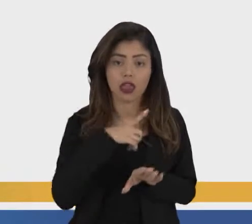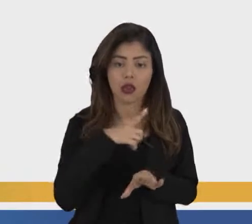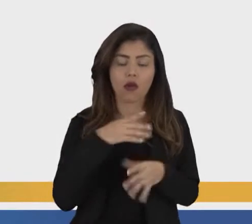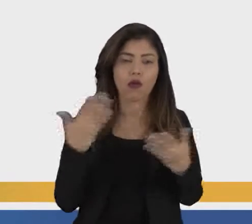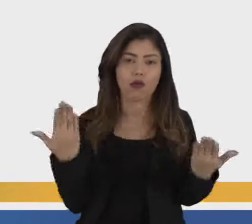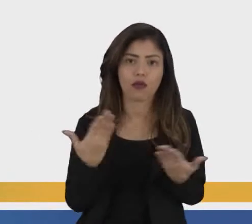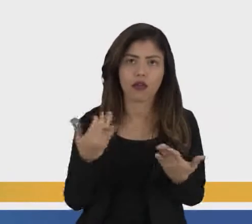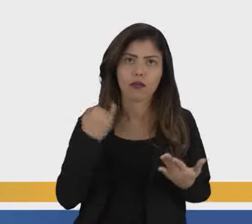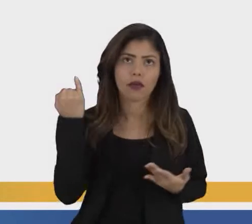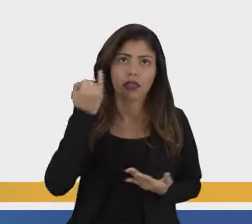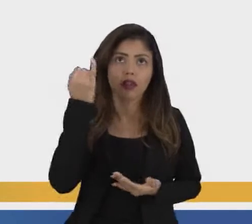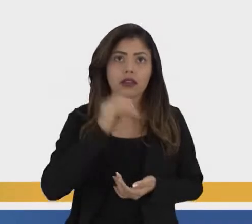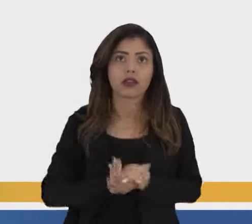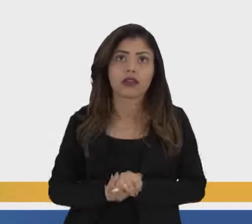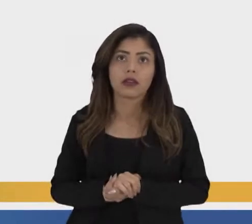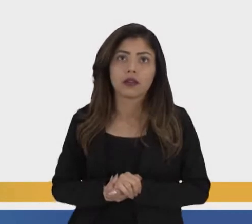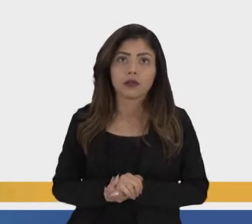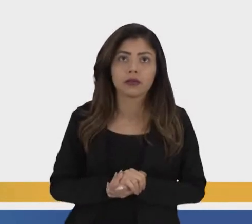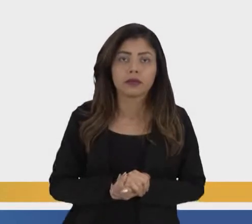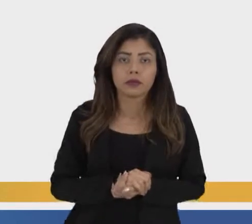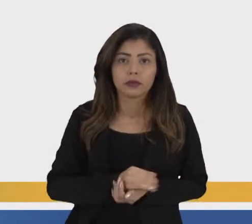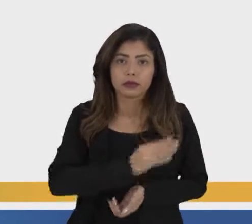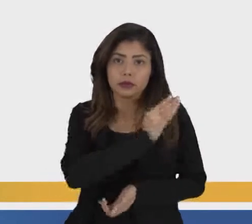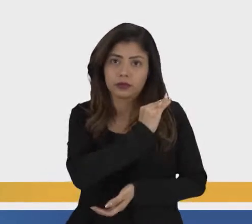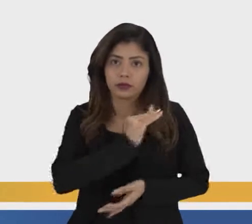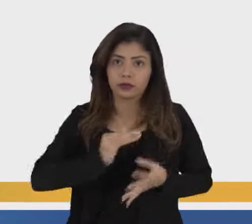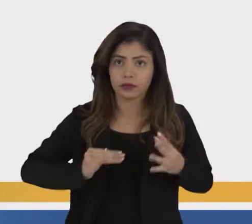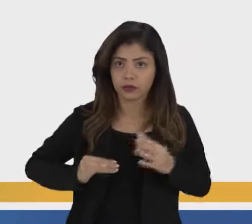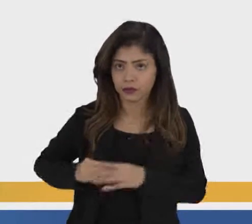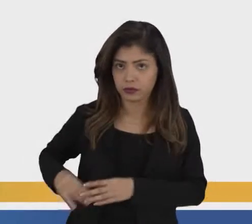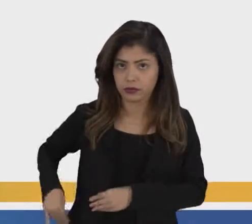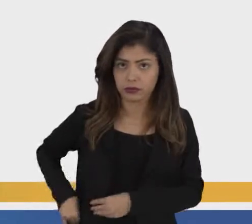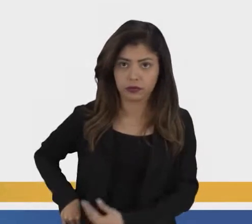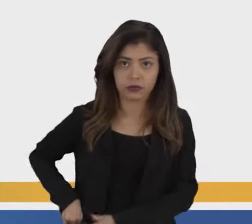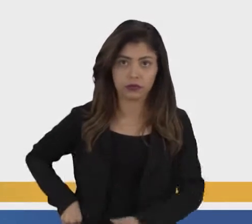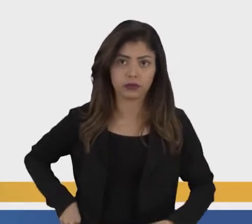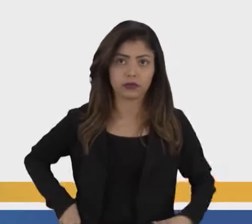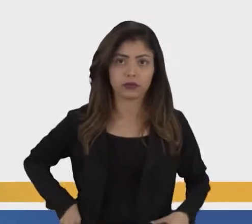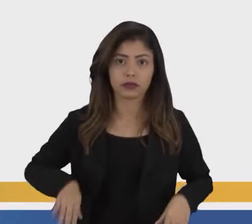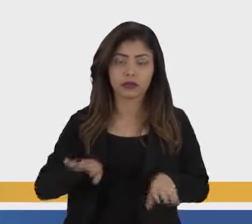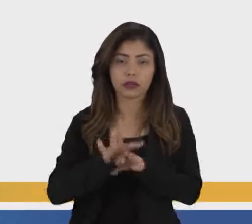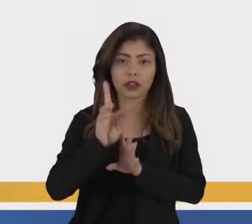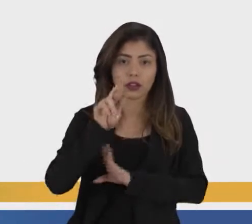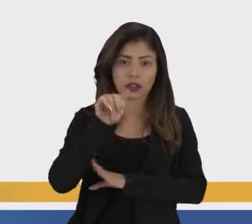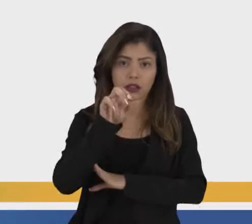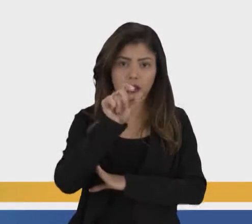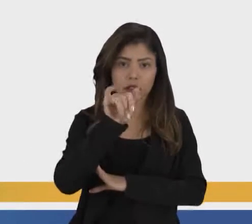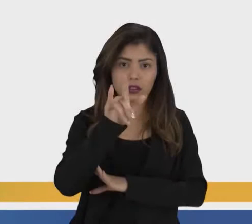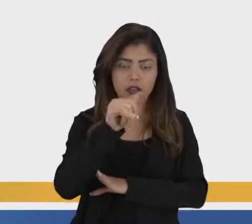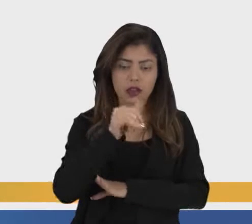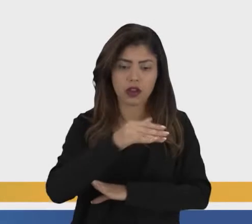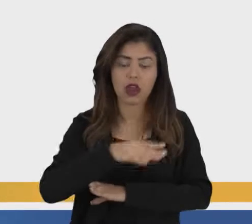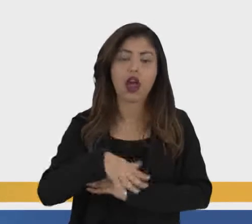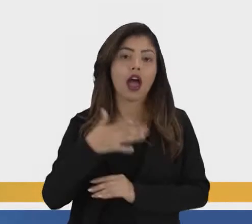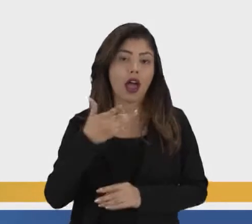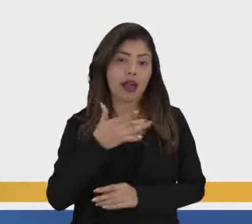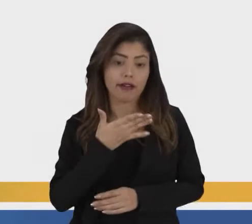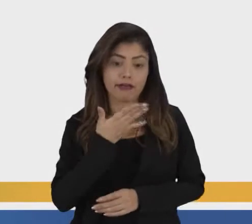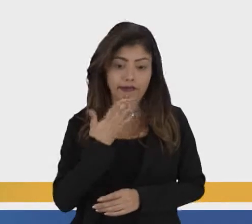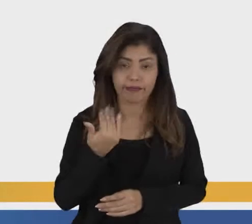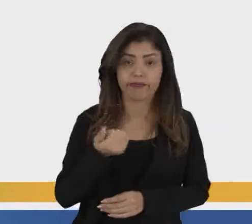das aplicações mais importantes. Porque, vejam só, cinto de segurança a gente vê muito nas campanhas, né, de